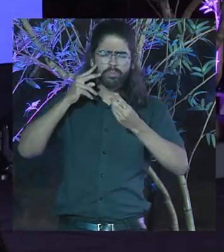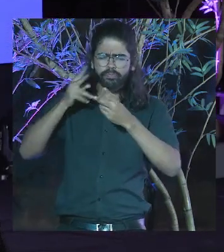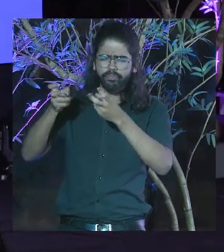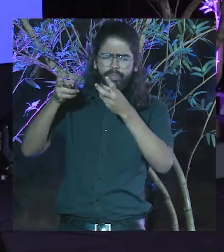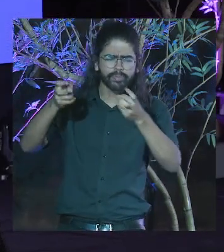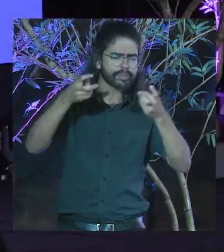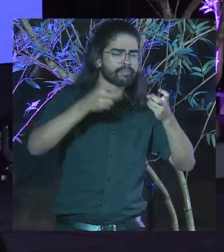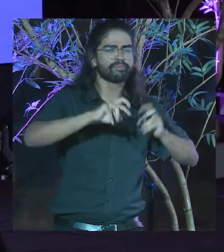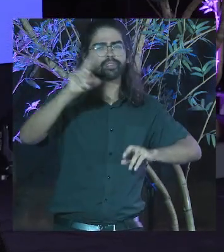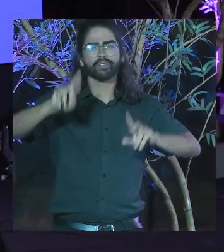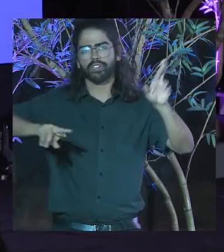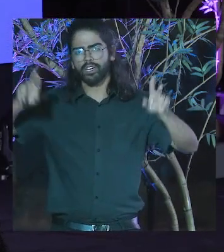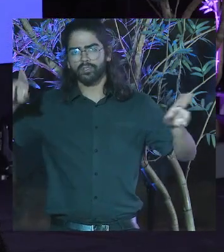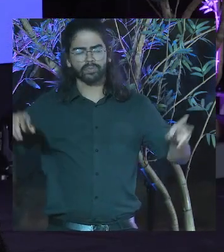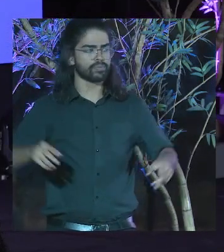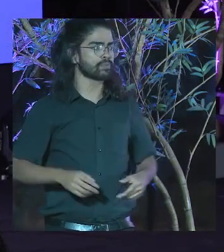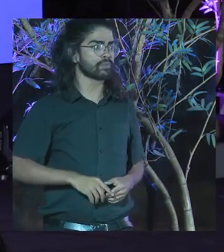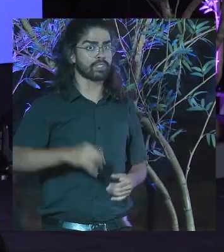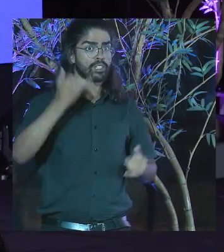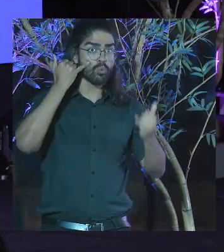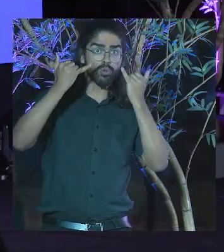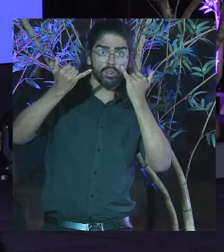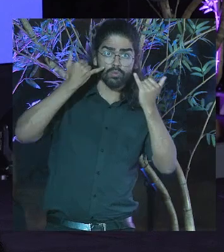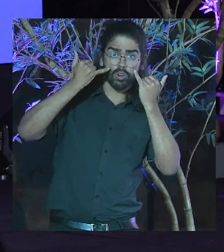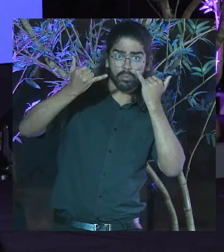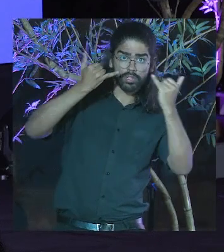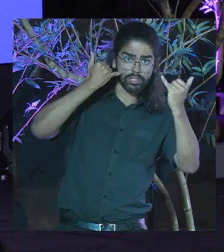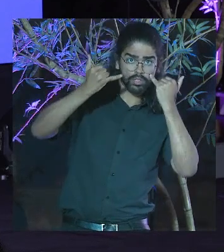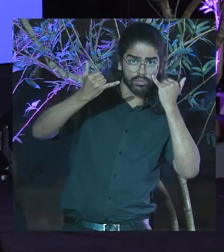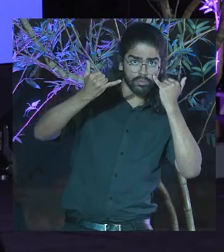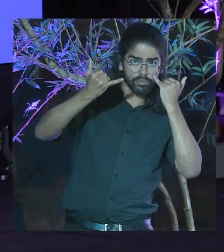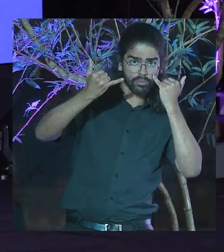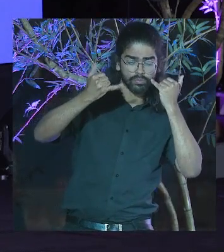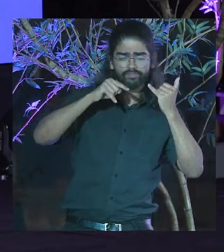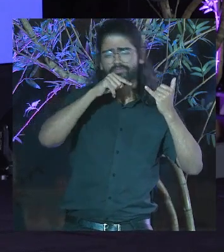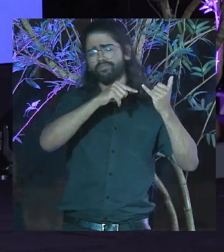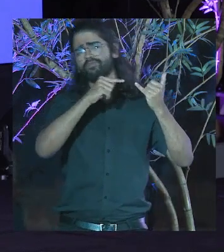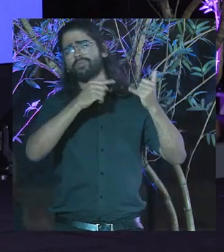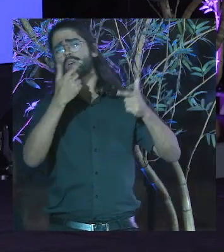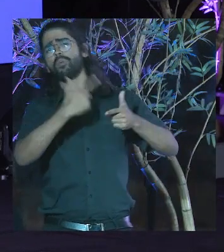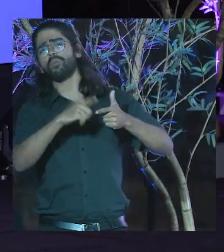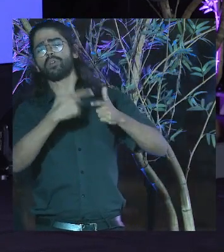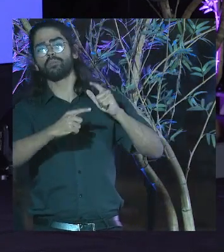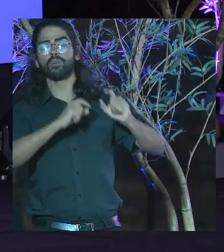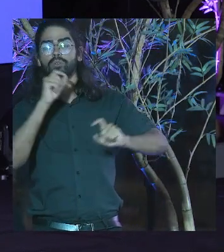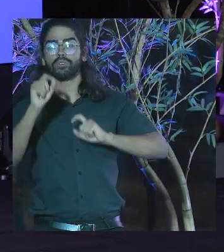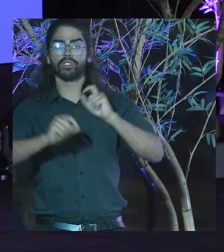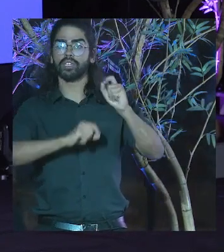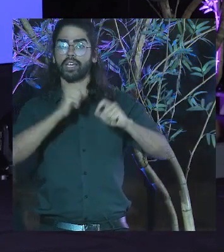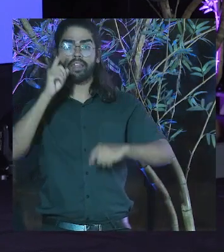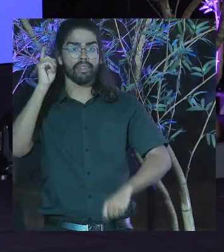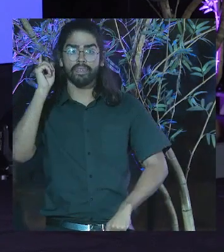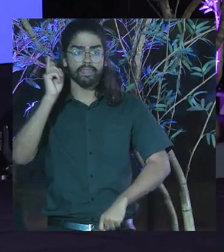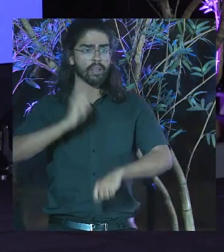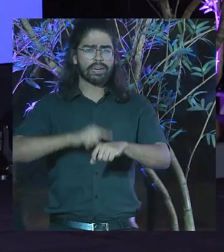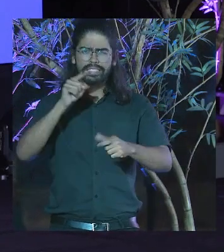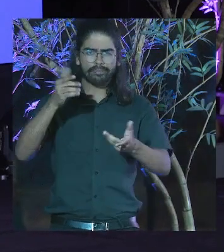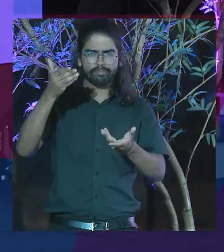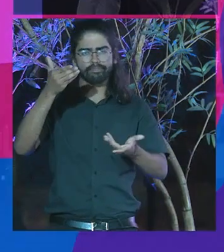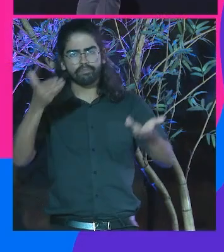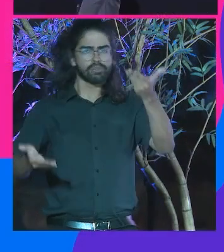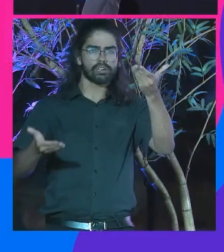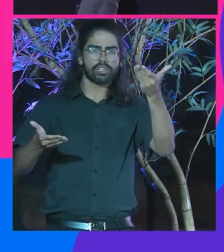diferente. São informações. Qual o problema disso? O problema disso é quando isso